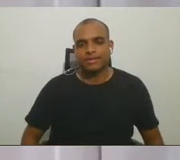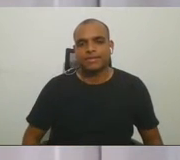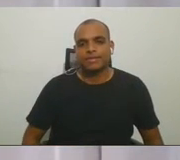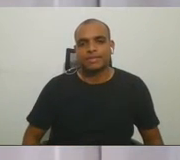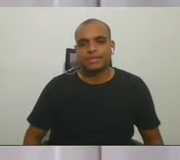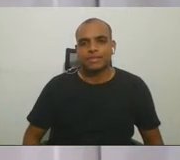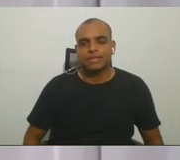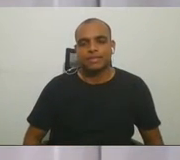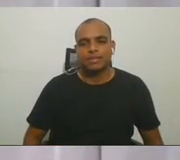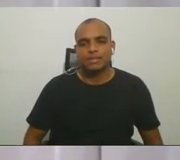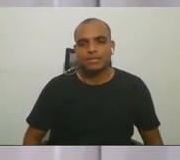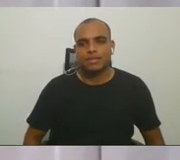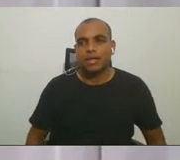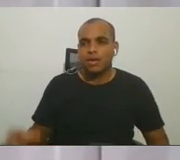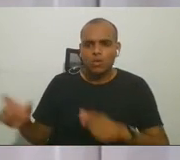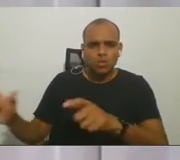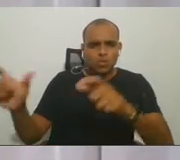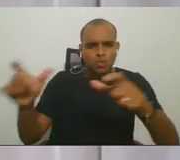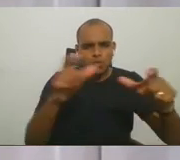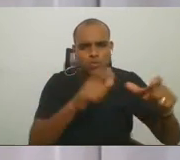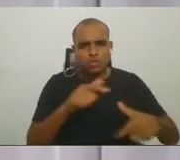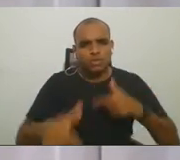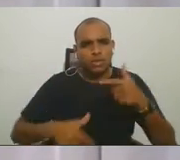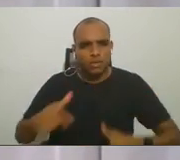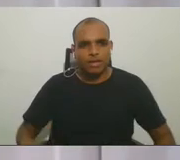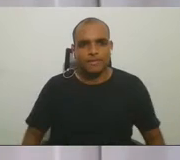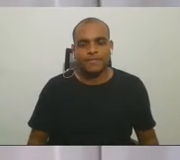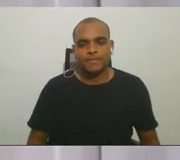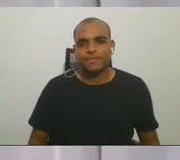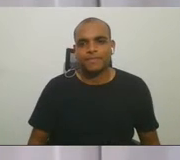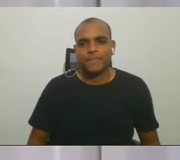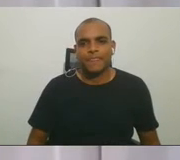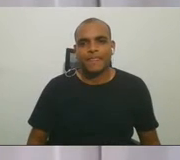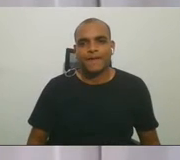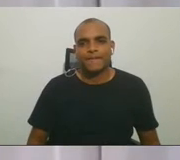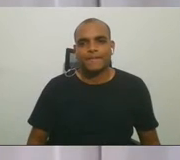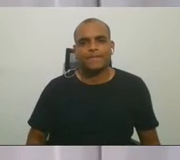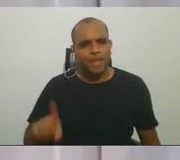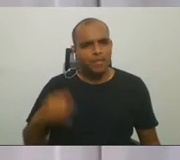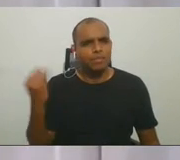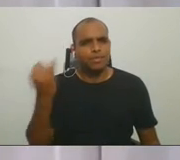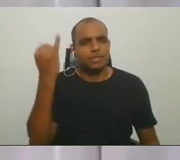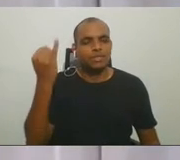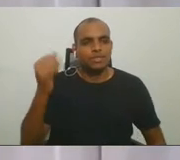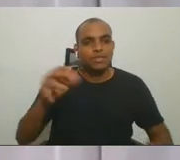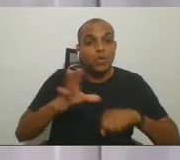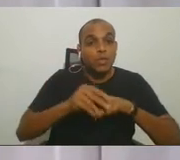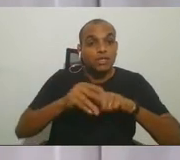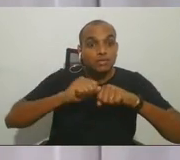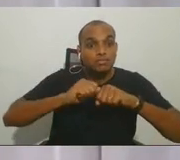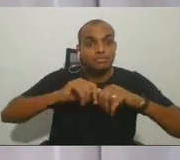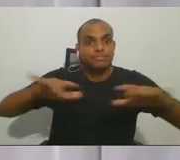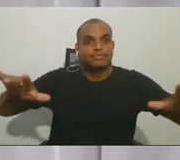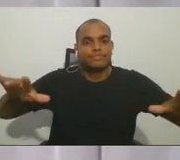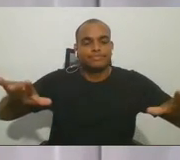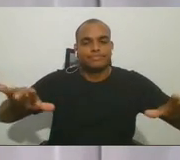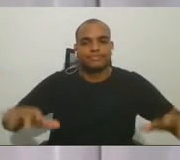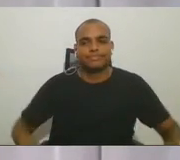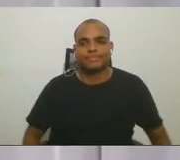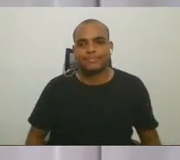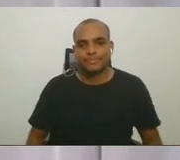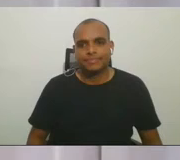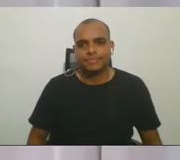de trabalho. Quer dizer, isso é fundamental. Porque o resto, o suministro,